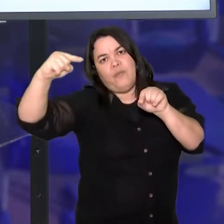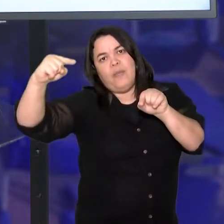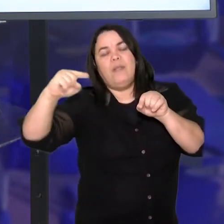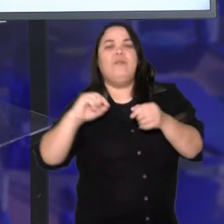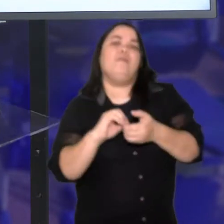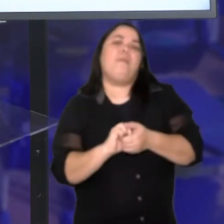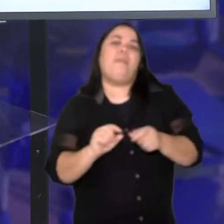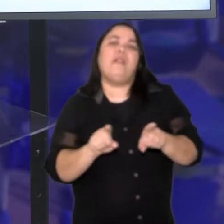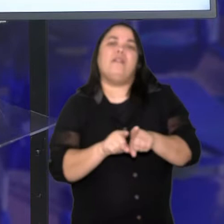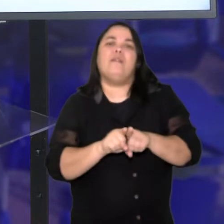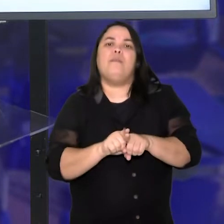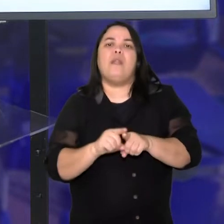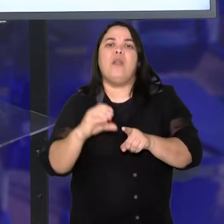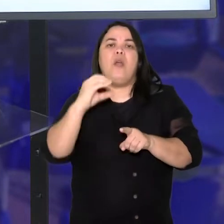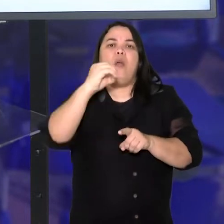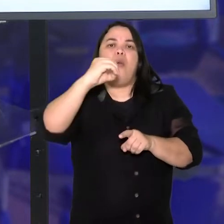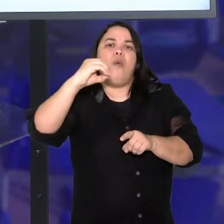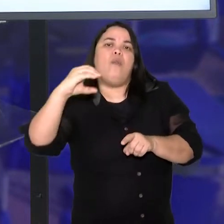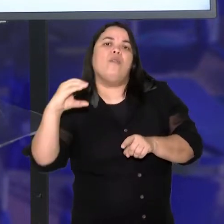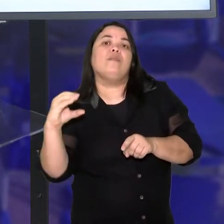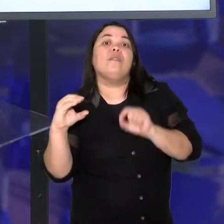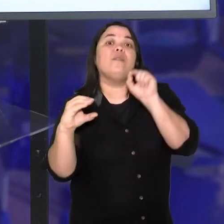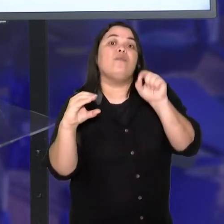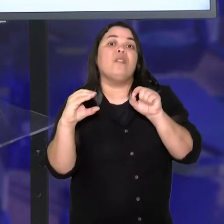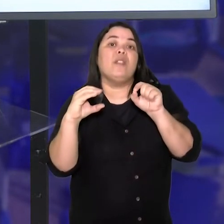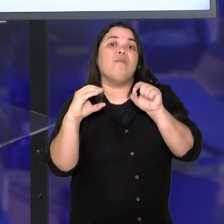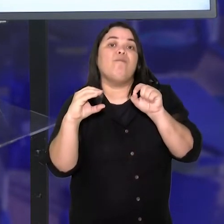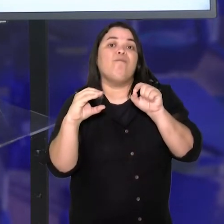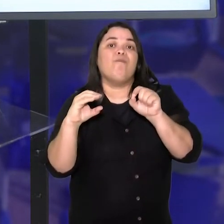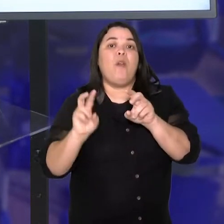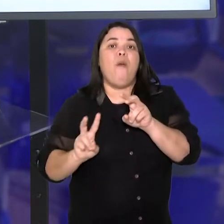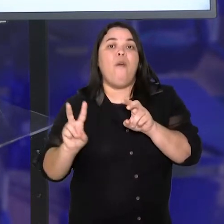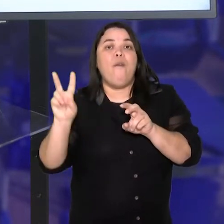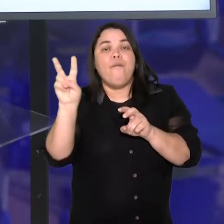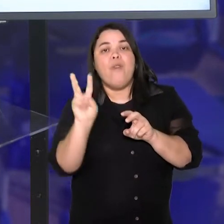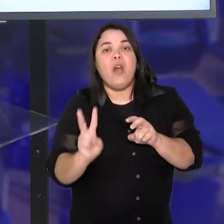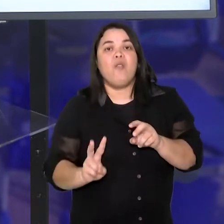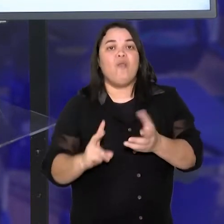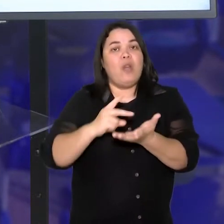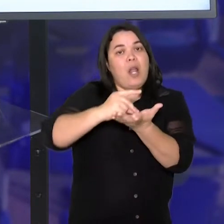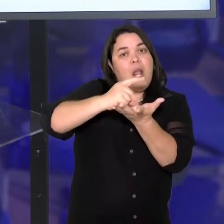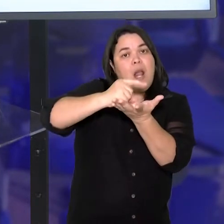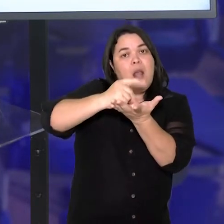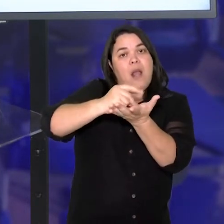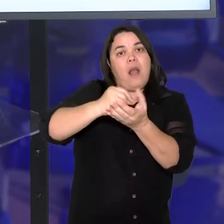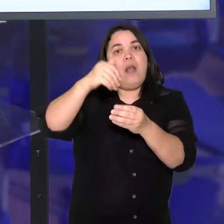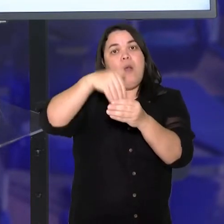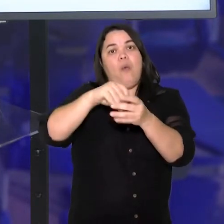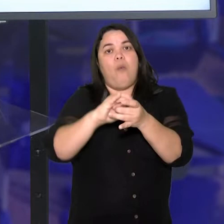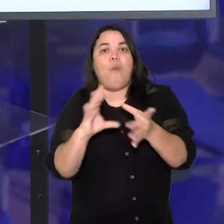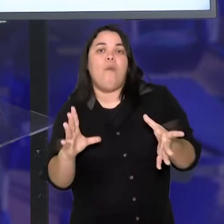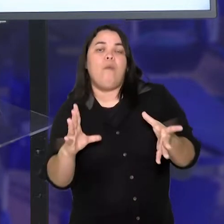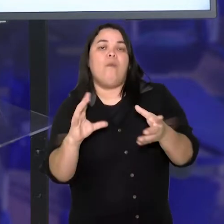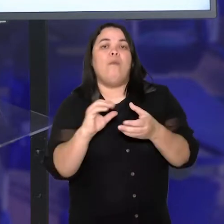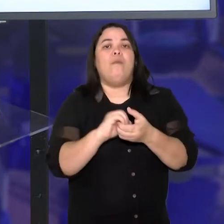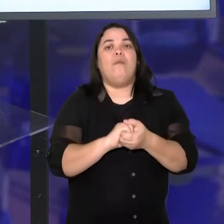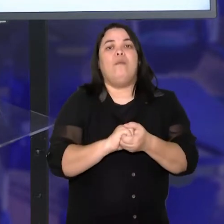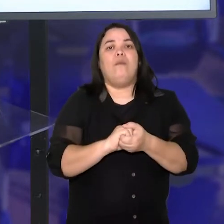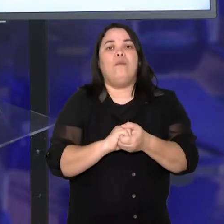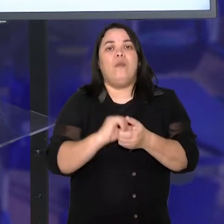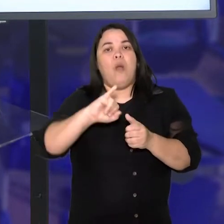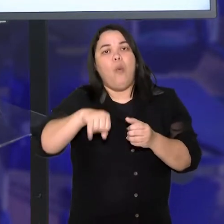ainda sobrou aqui, o ocidente, aquele que tem valores relacionados a capitalismo, democracia e